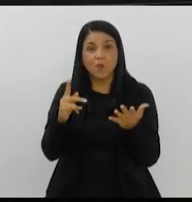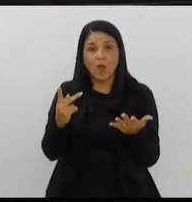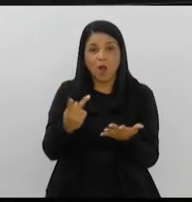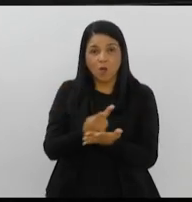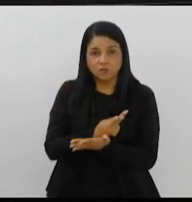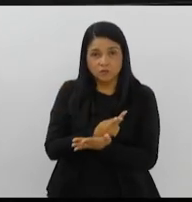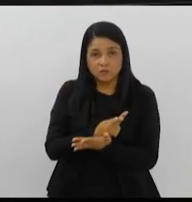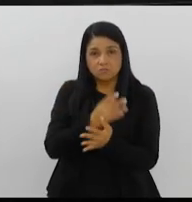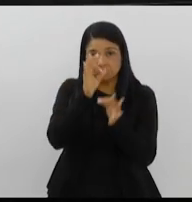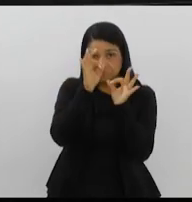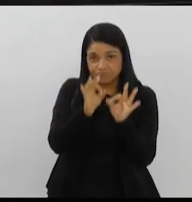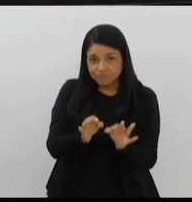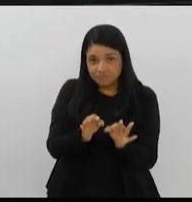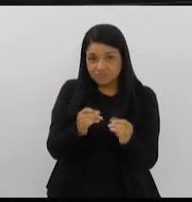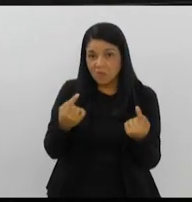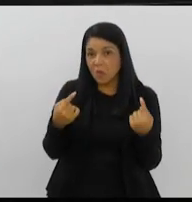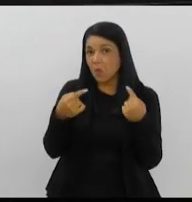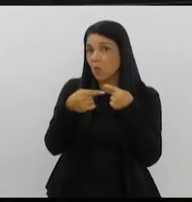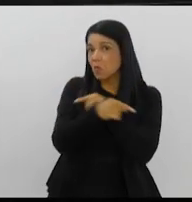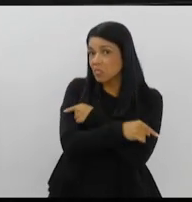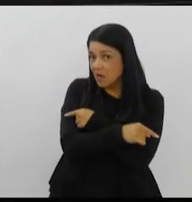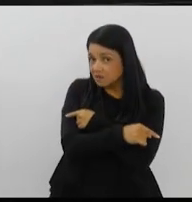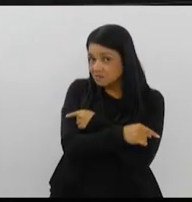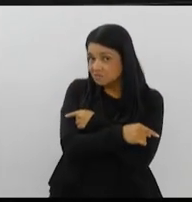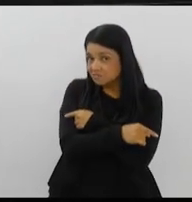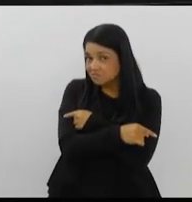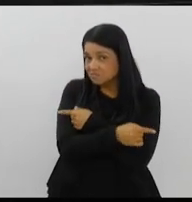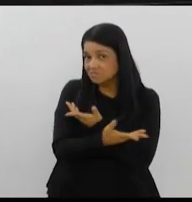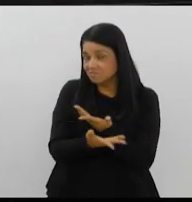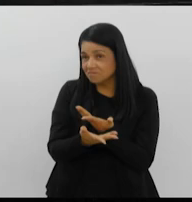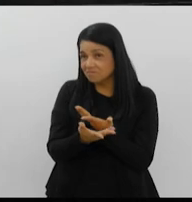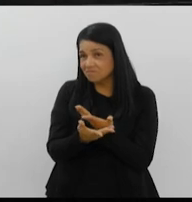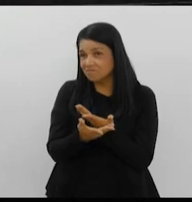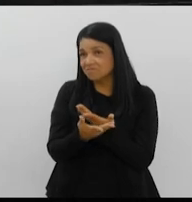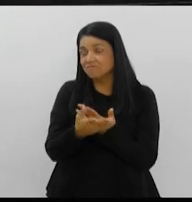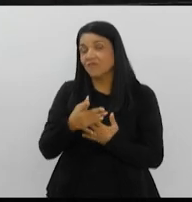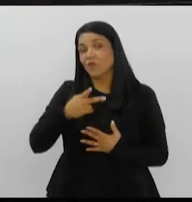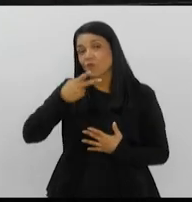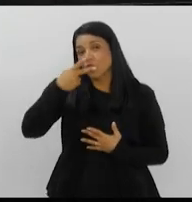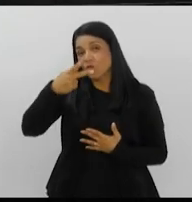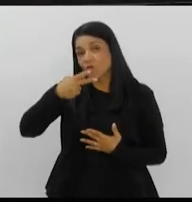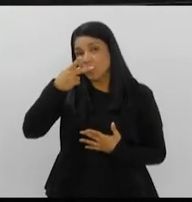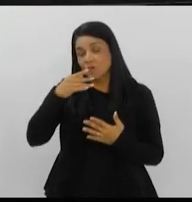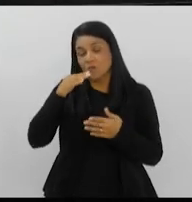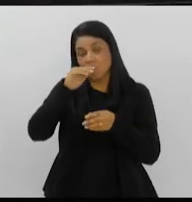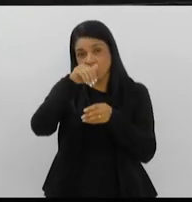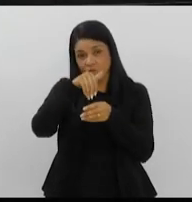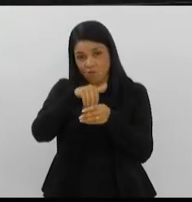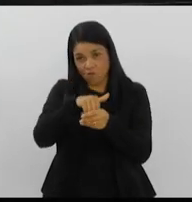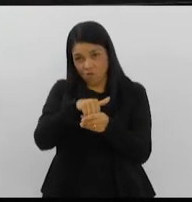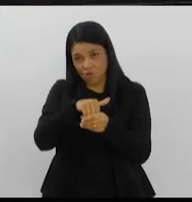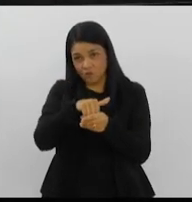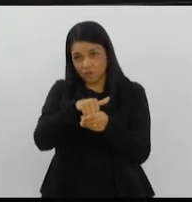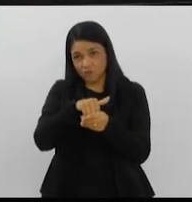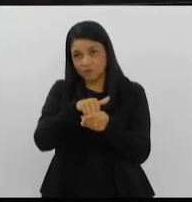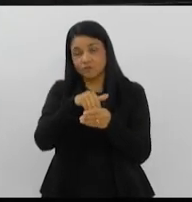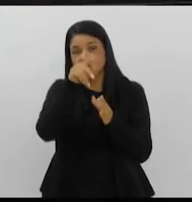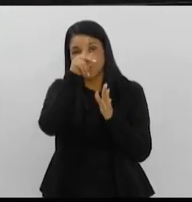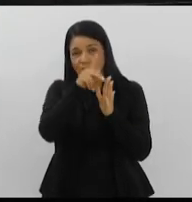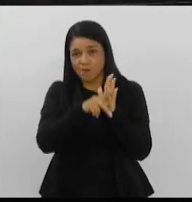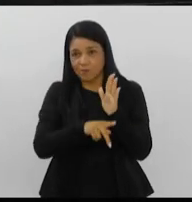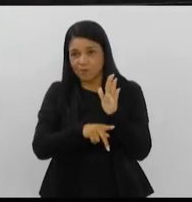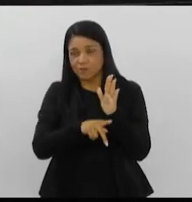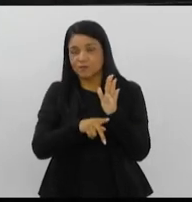foi exatamente o contrário. Então, estou aqui declarando o meu voto ao projeto